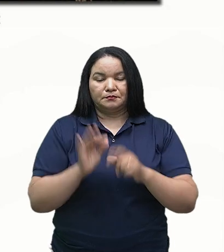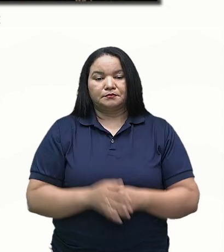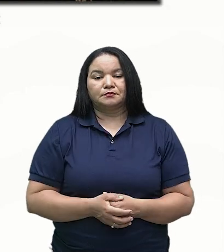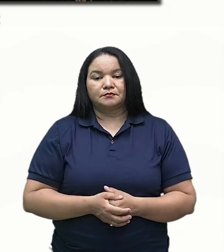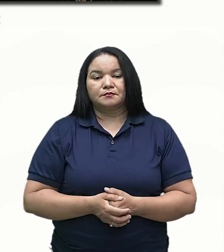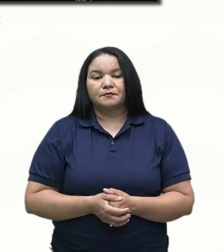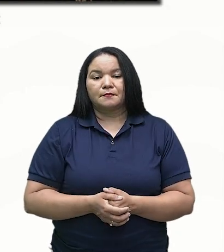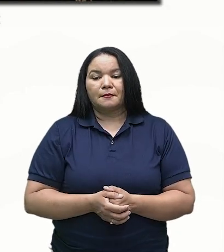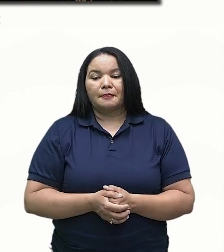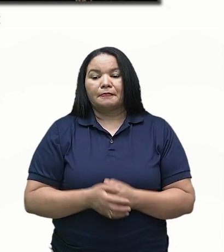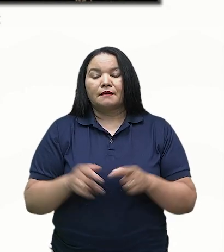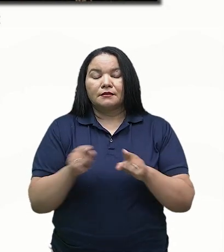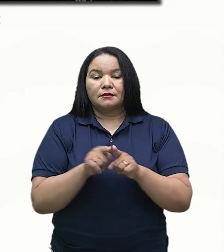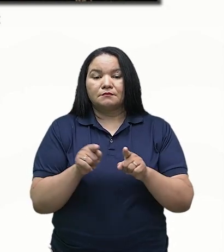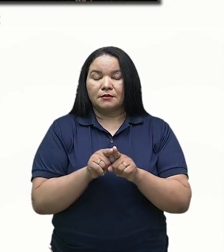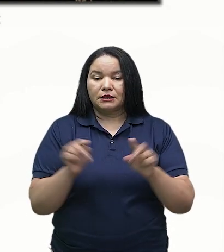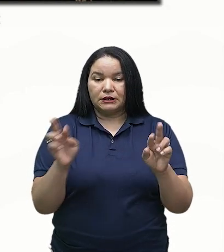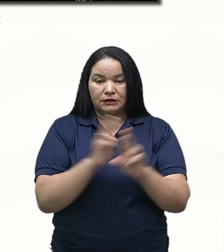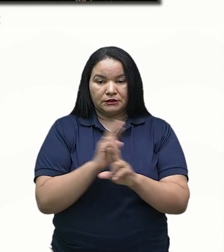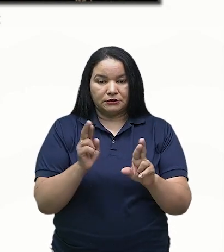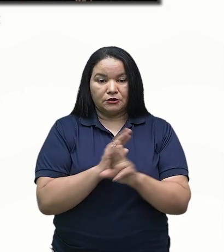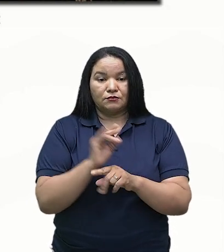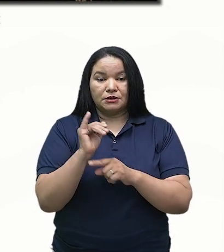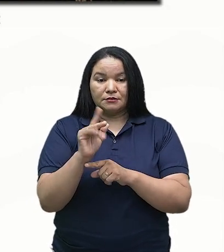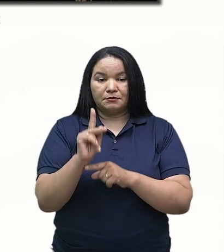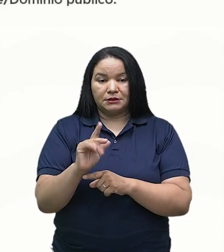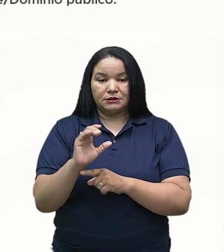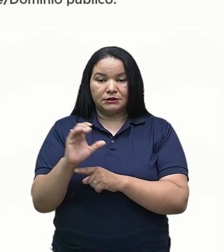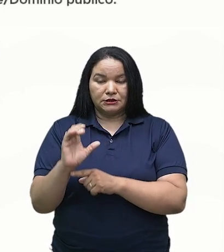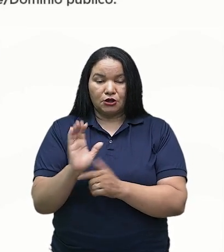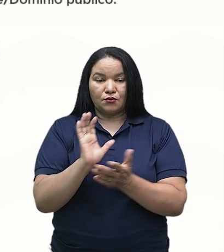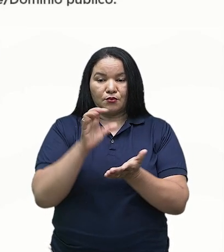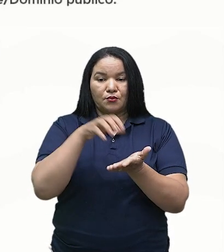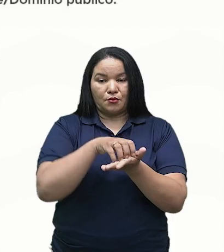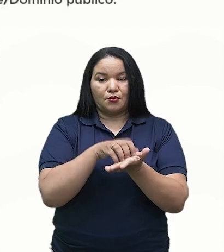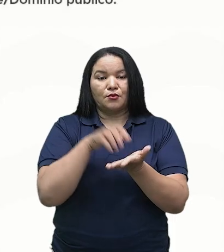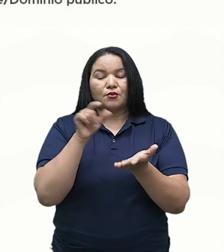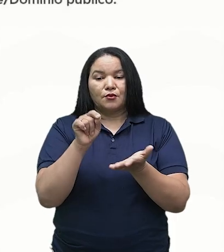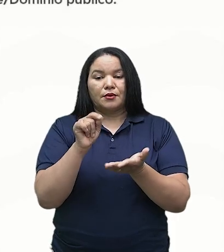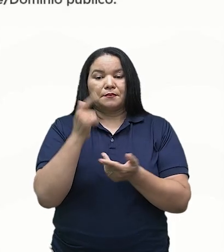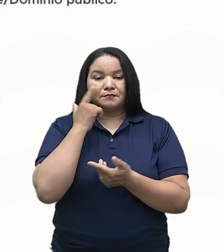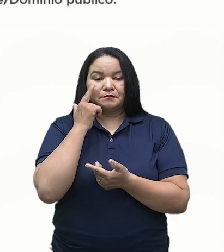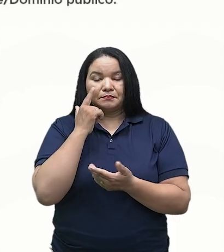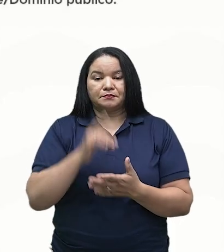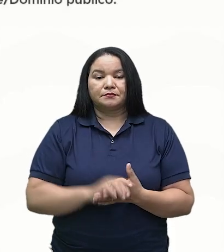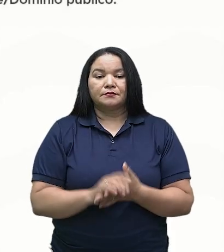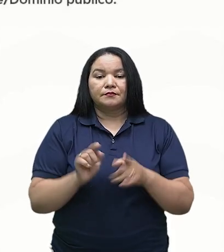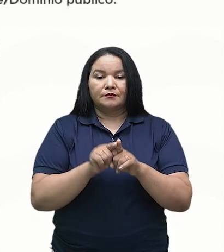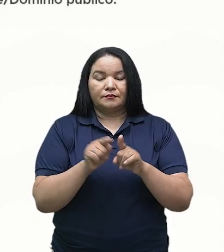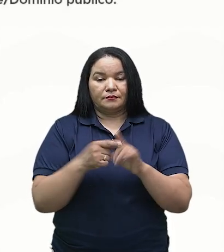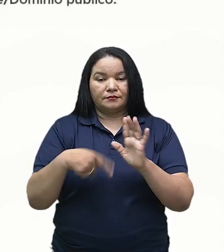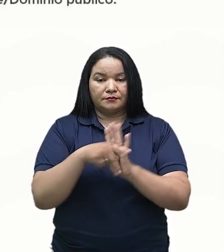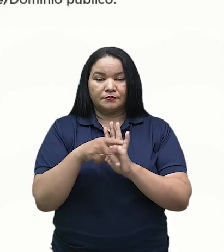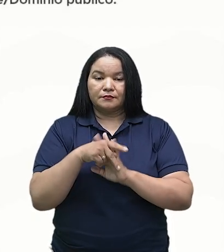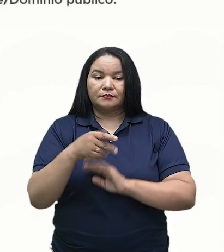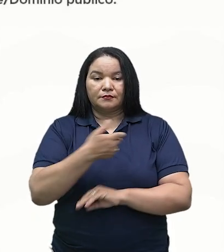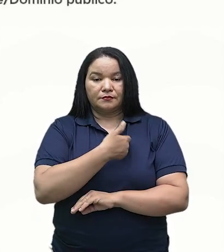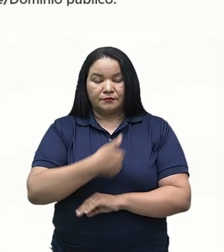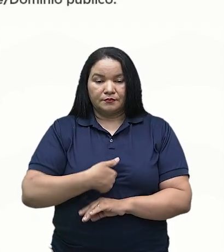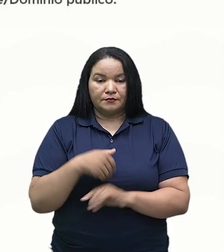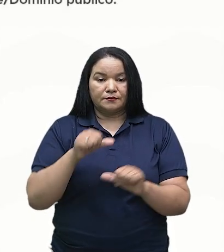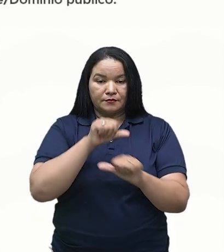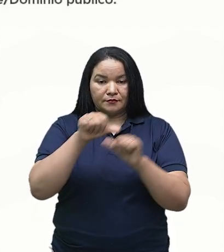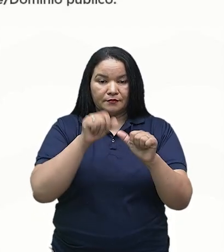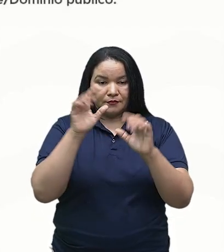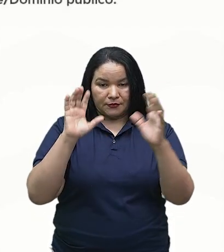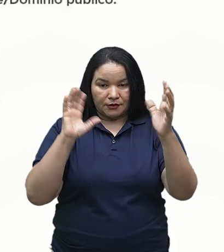Ainda, com relação ao IPCC, o que ele é? Ele é o painel intergovernamental de mudanças